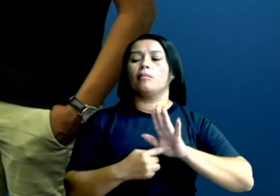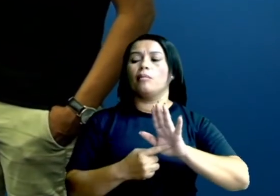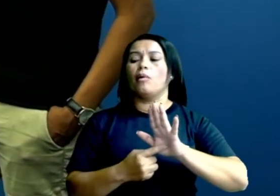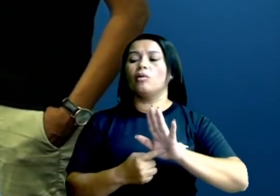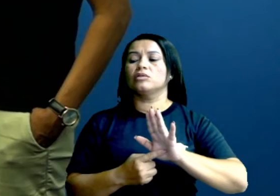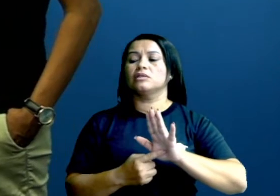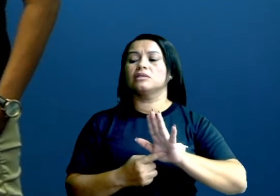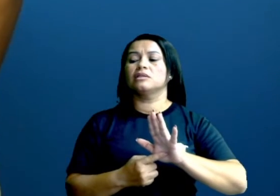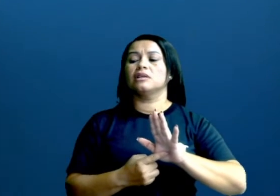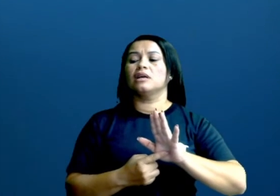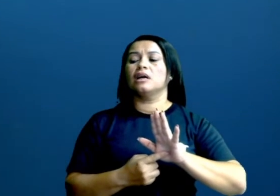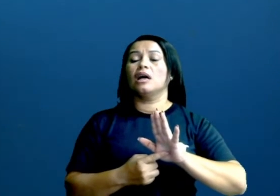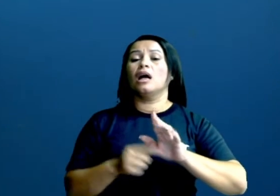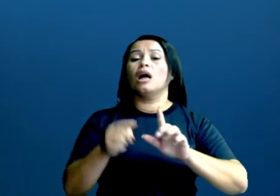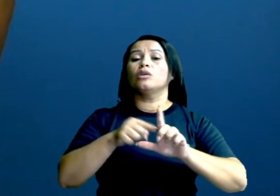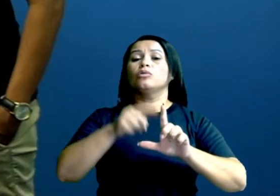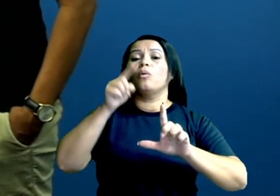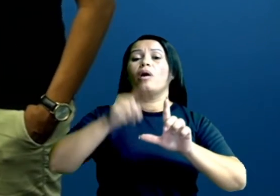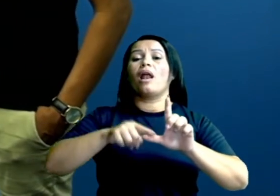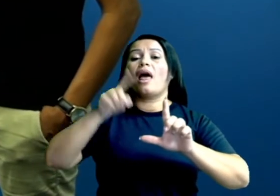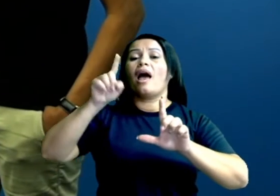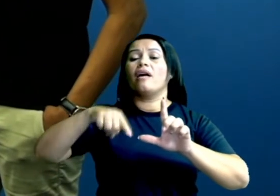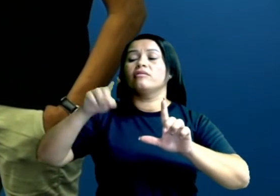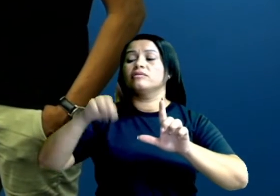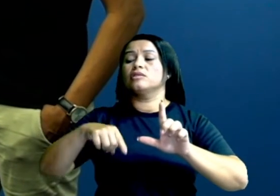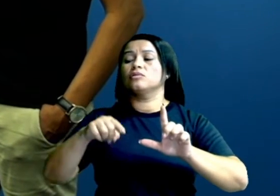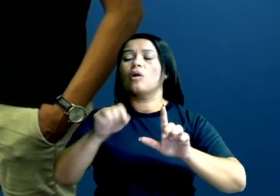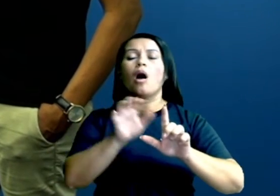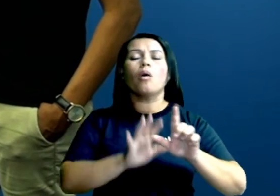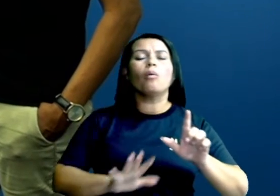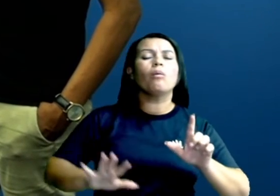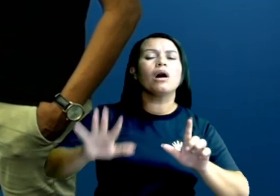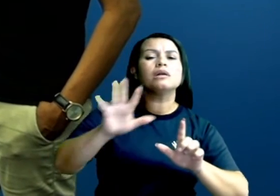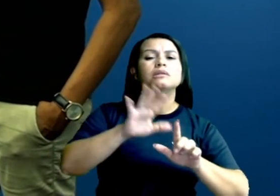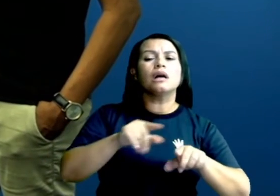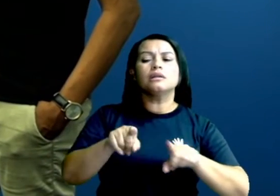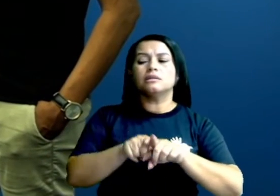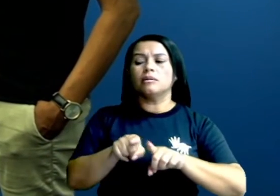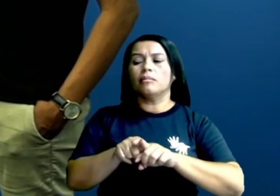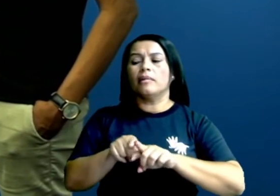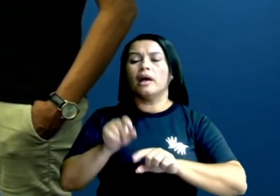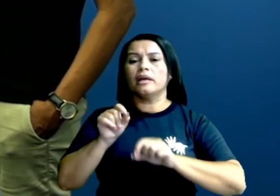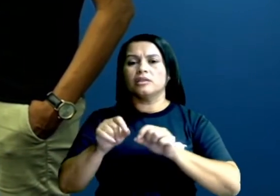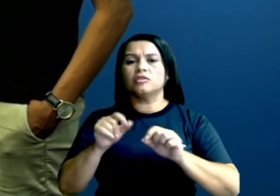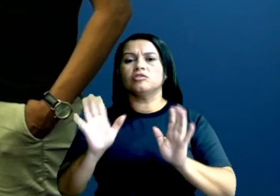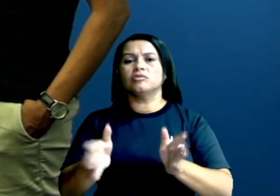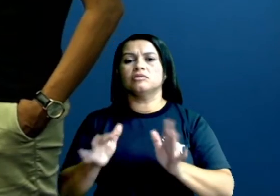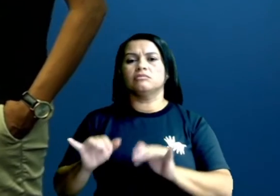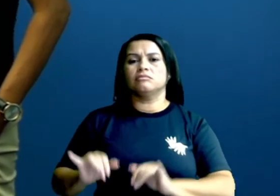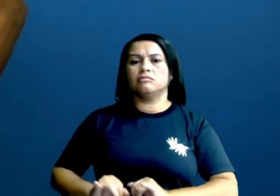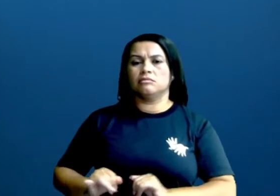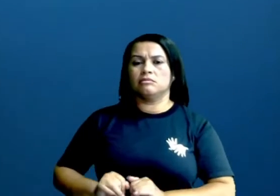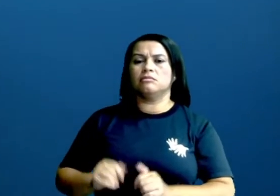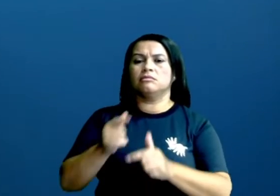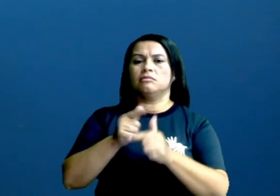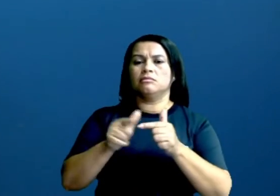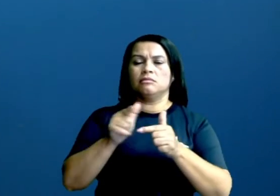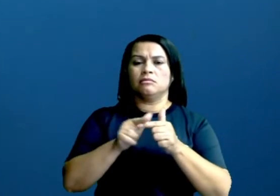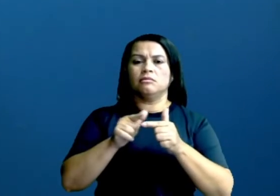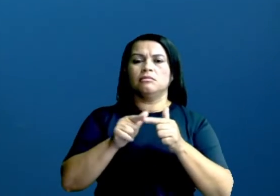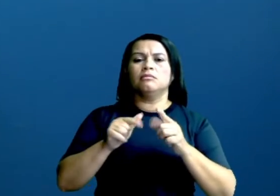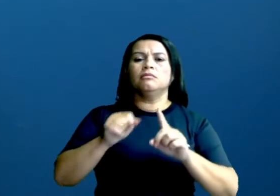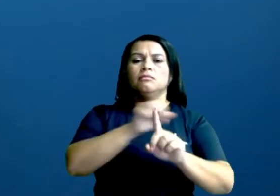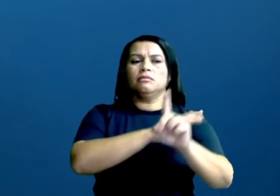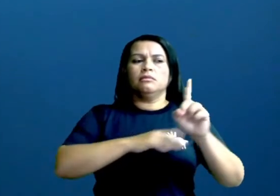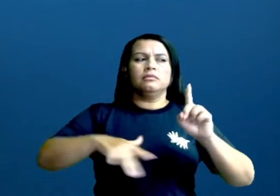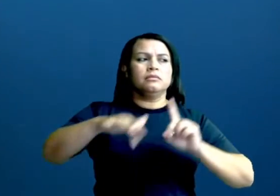perdão, que mostra as áreas que já sofreram um grande impacto ambiental, né? Ou seja, o desmatamento aqui, que está com a